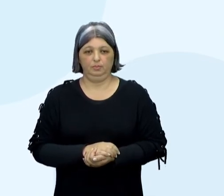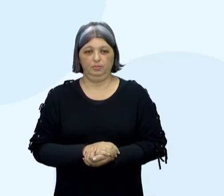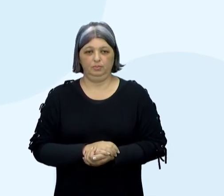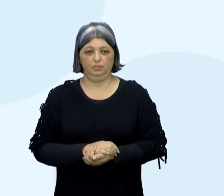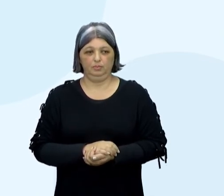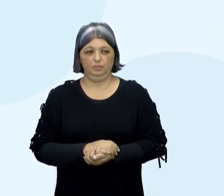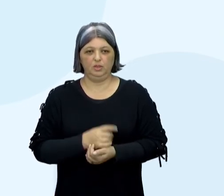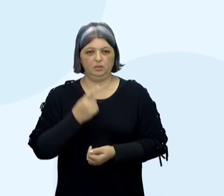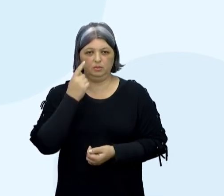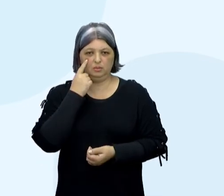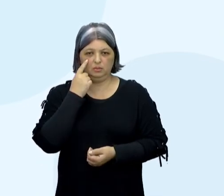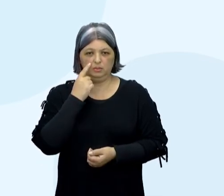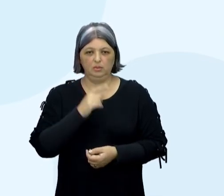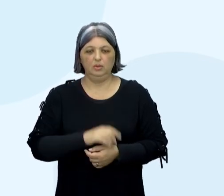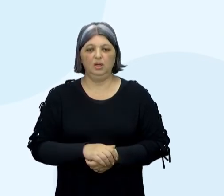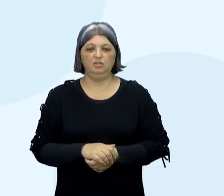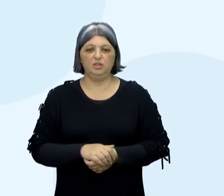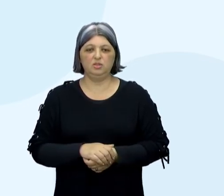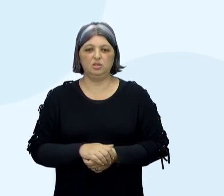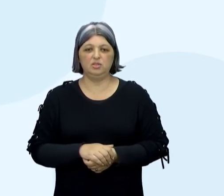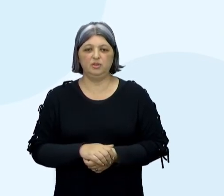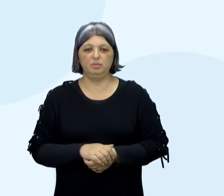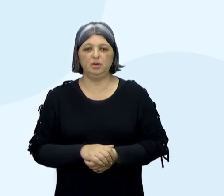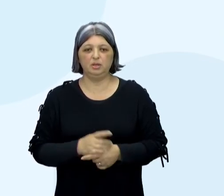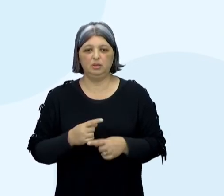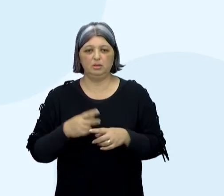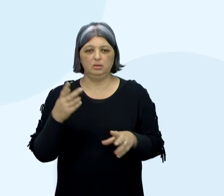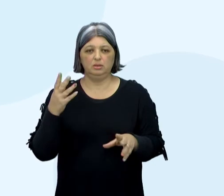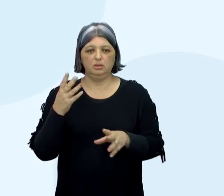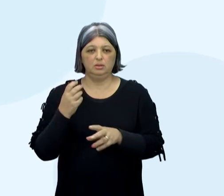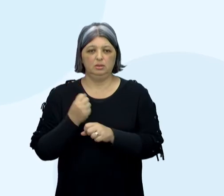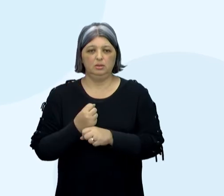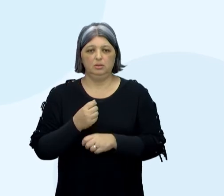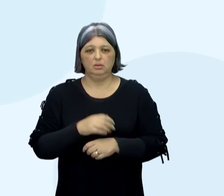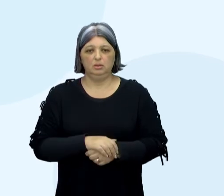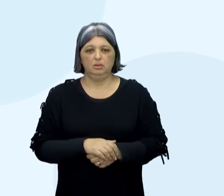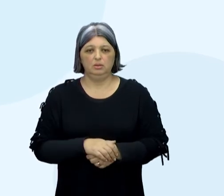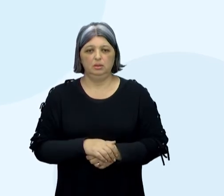2% eu peguei aqui e multipliquei, e depois eu dividi aí por